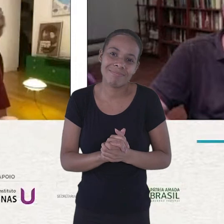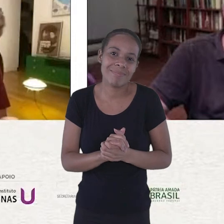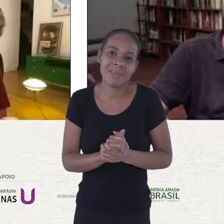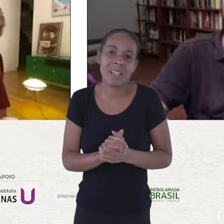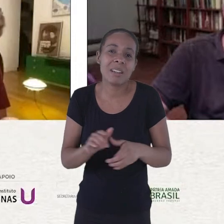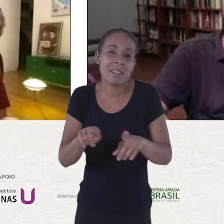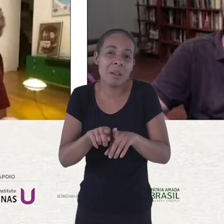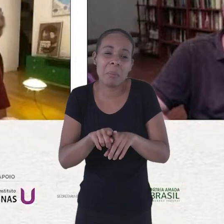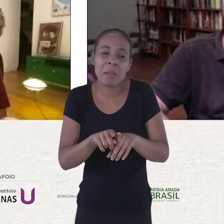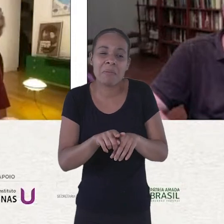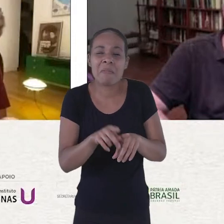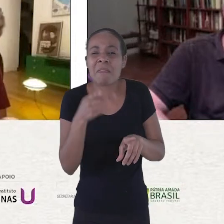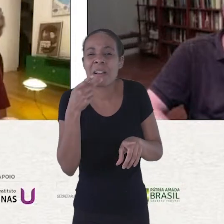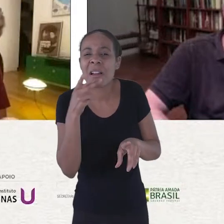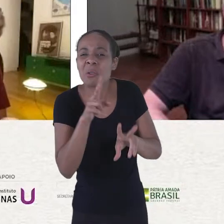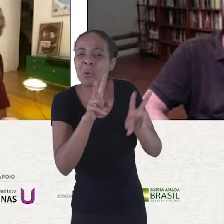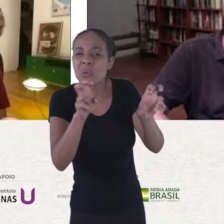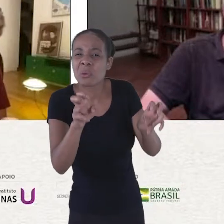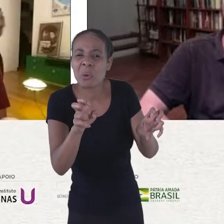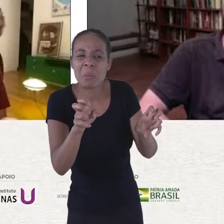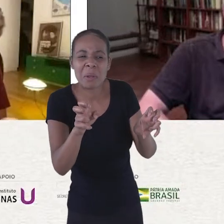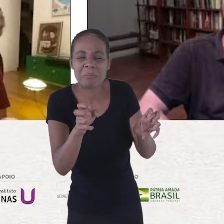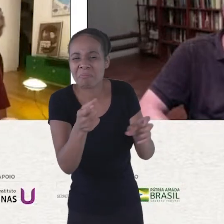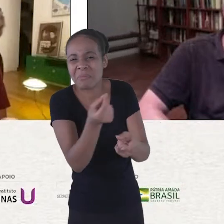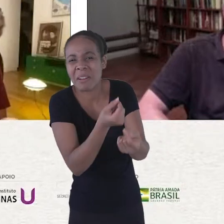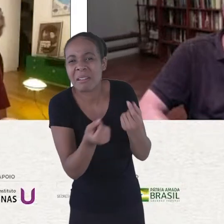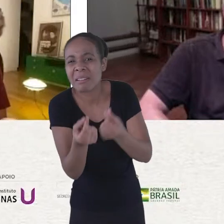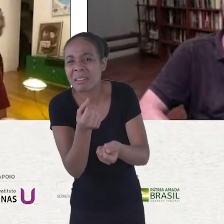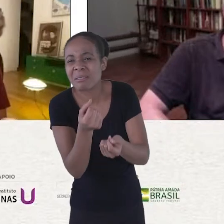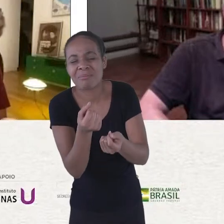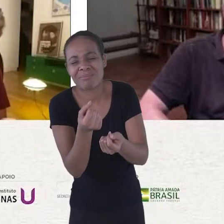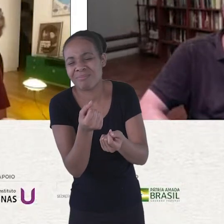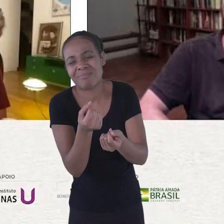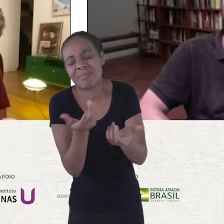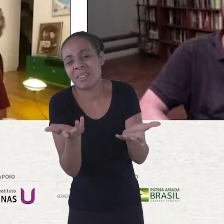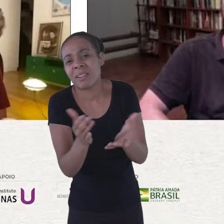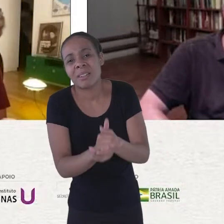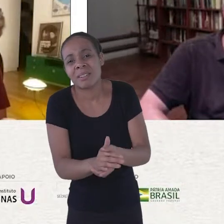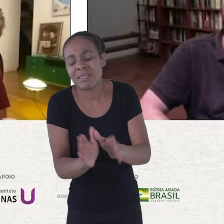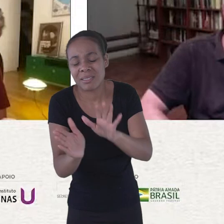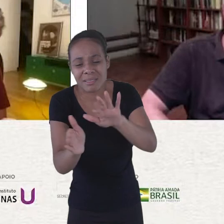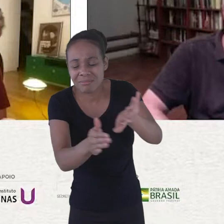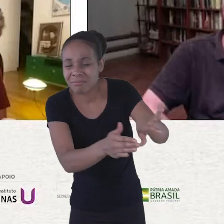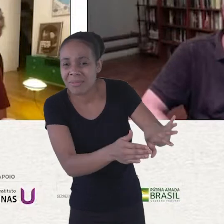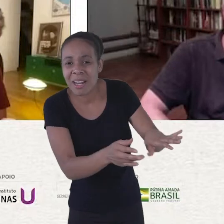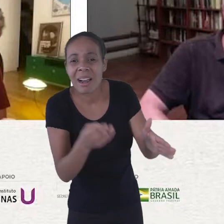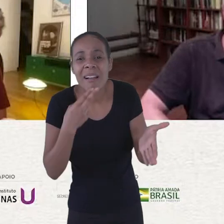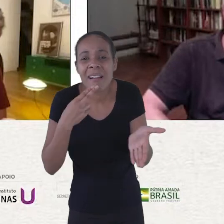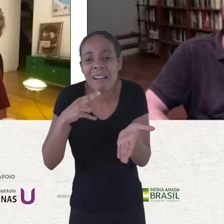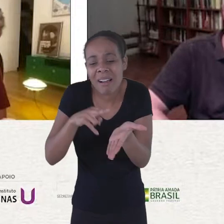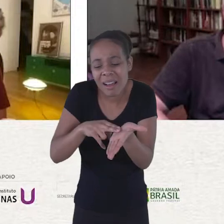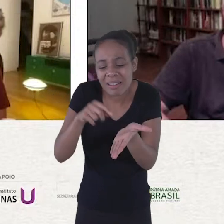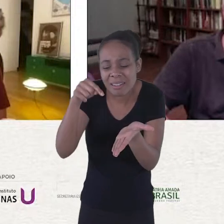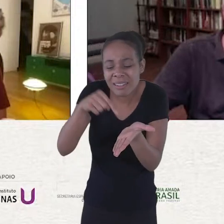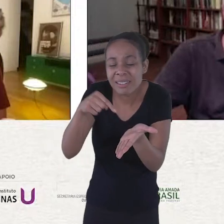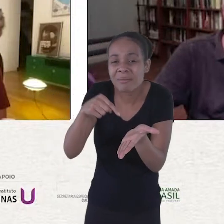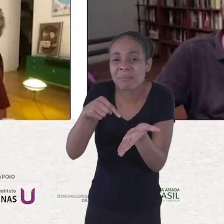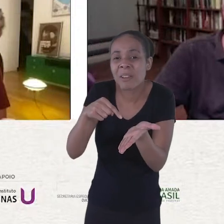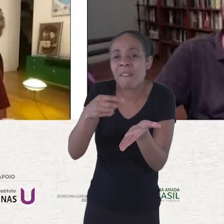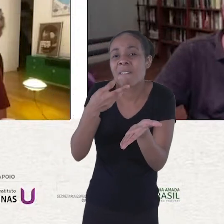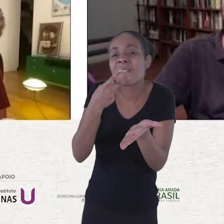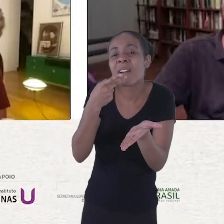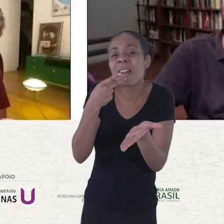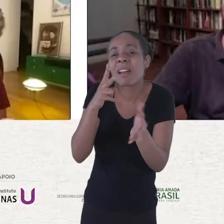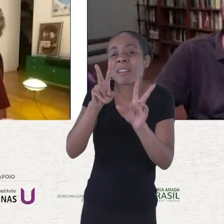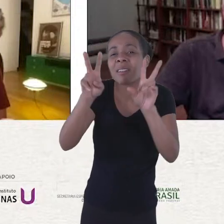pena ser mencionadas numa carta como essa. Vamos falar aqui da decepção. Como